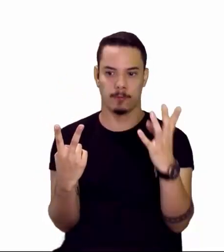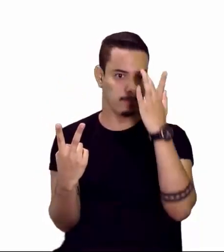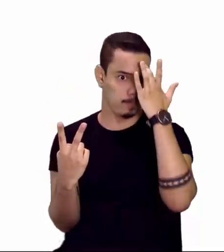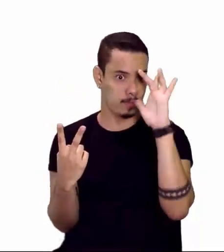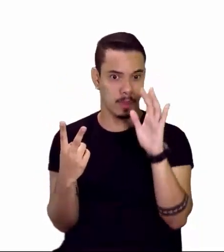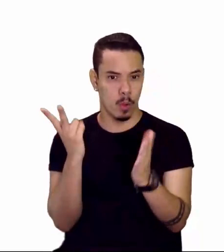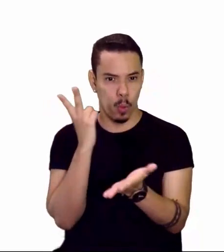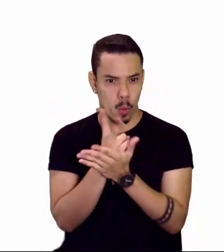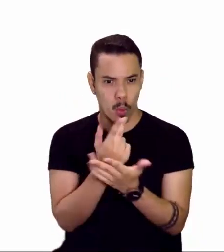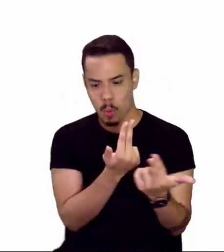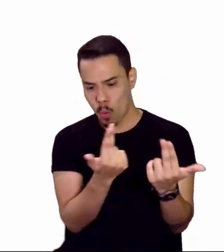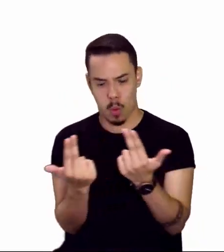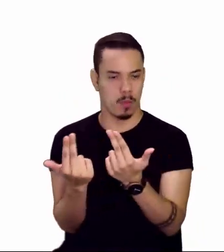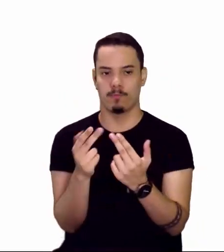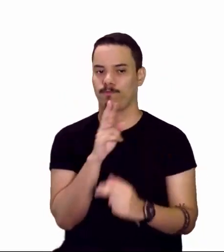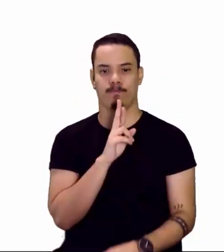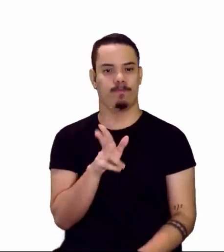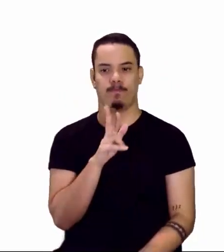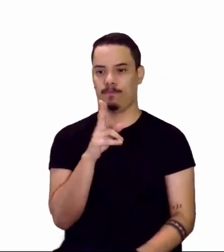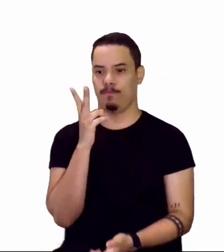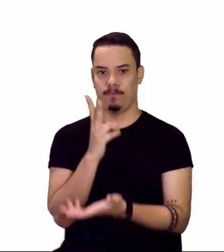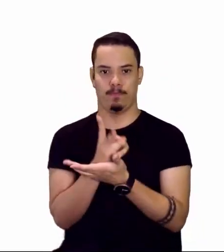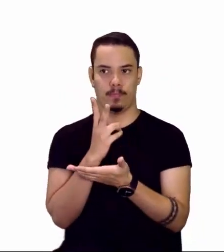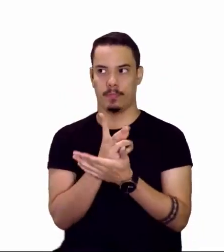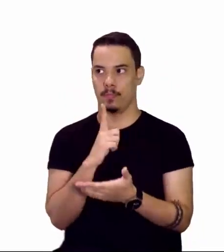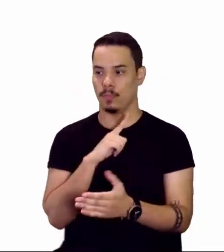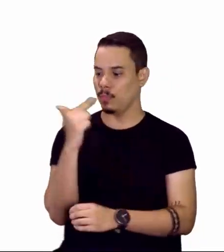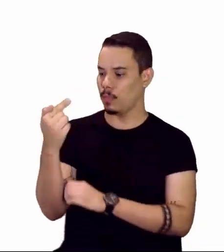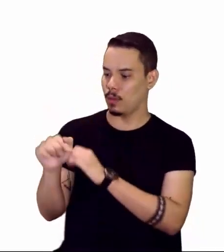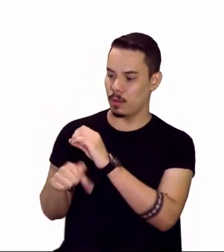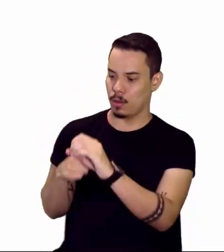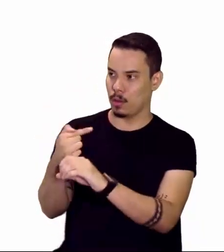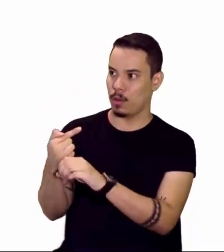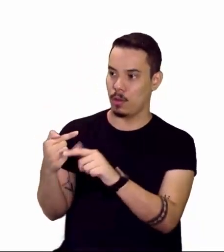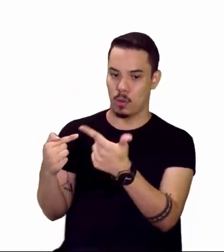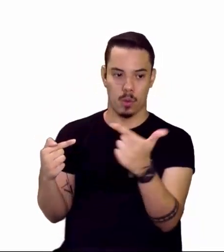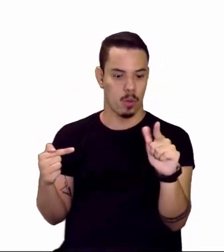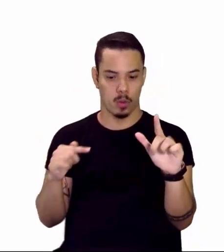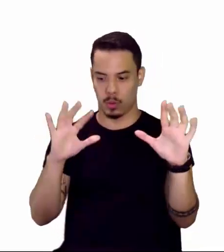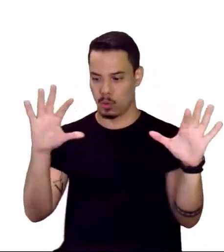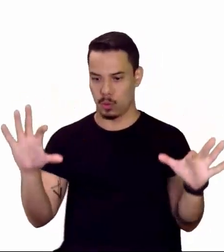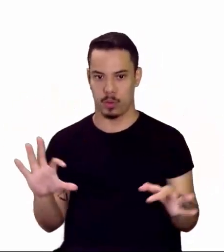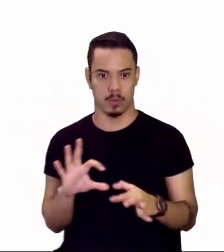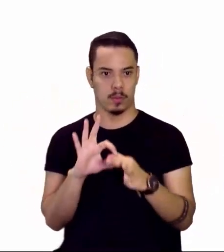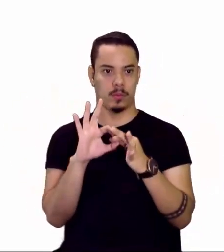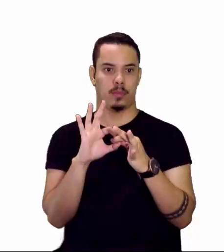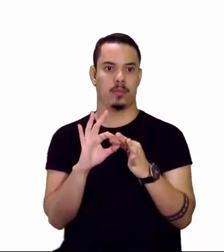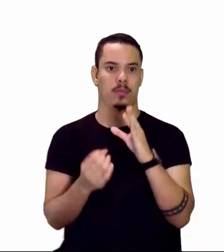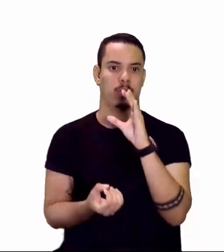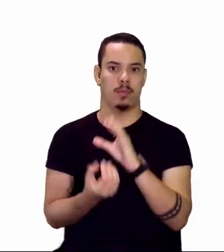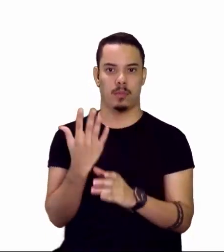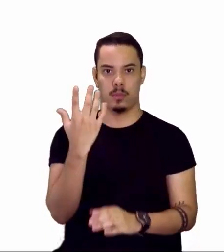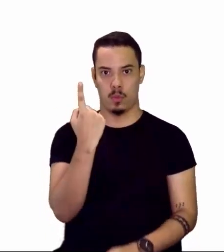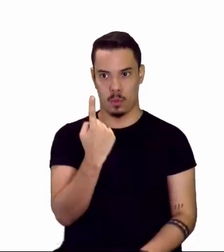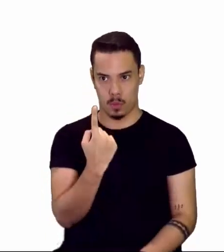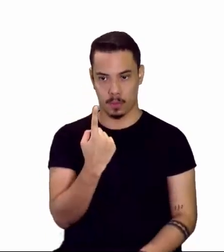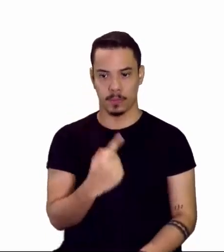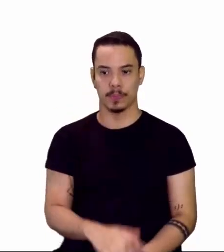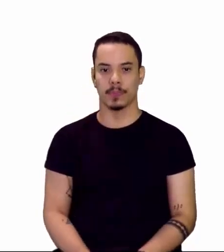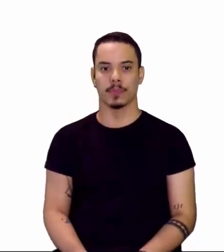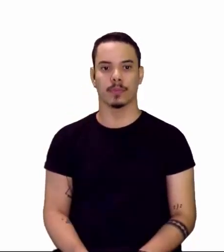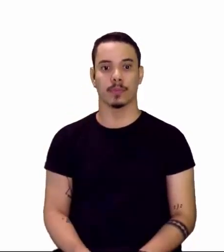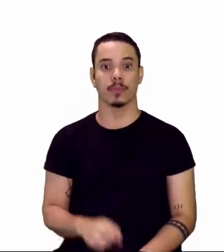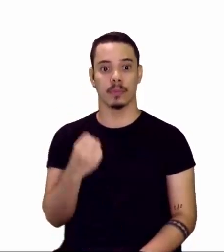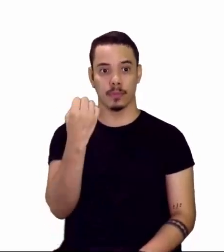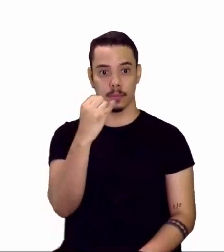1. É sempre um elétron de um átomo com um elétron do outro átomo, formando uma ligação. Se você tem